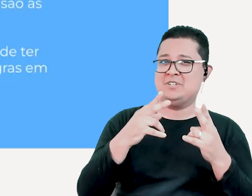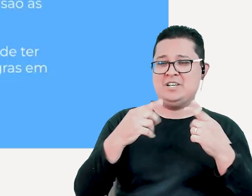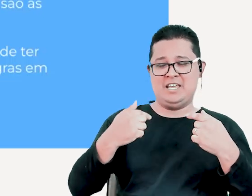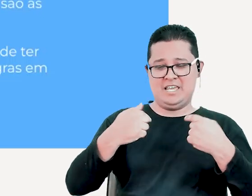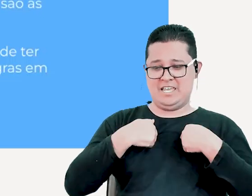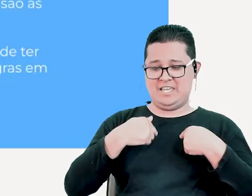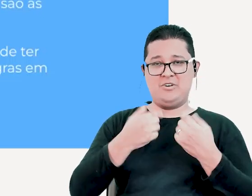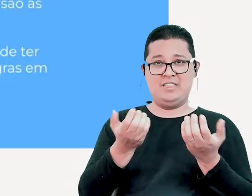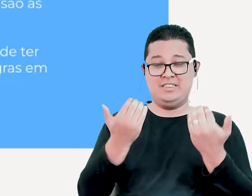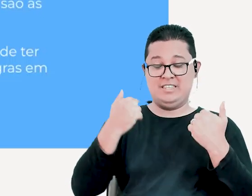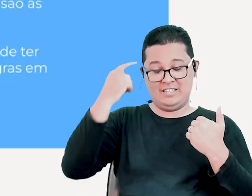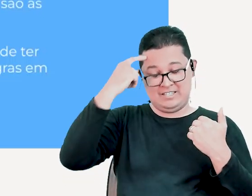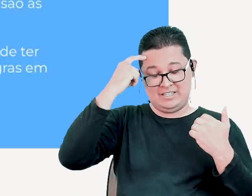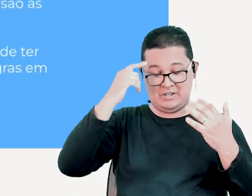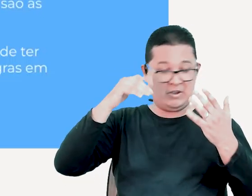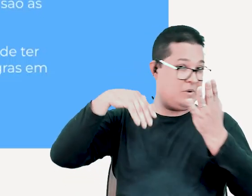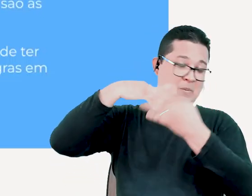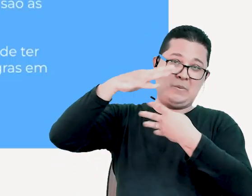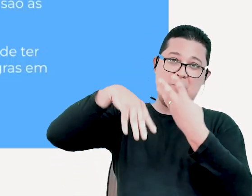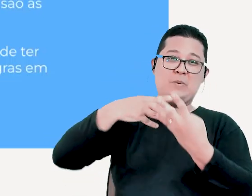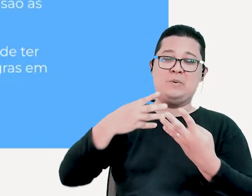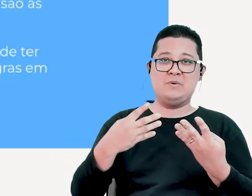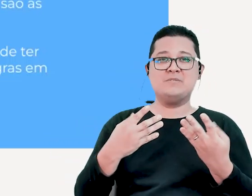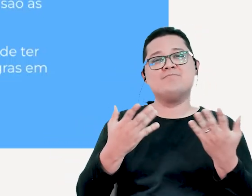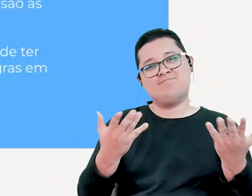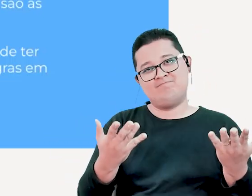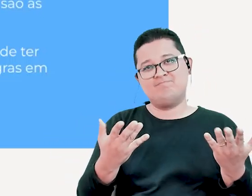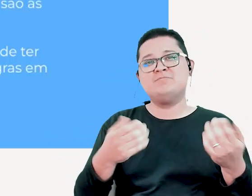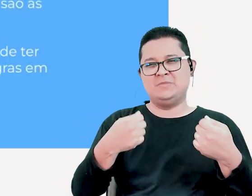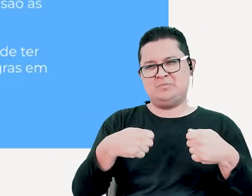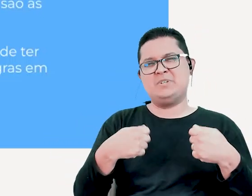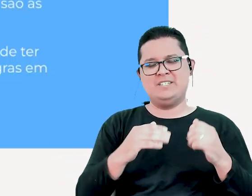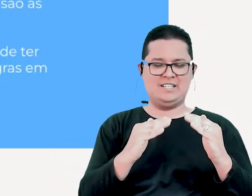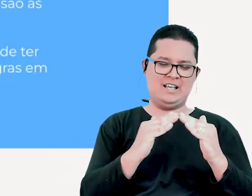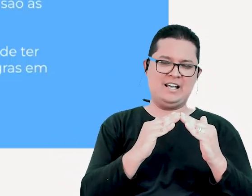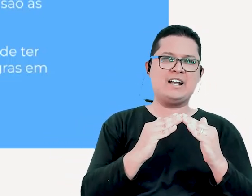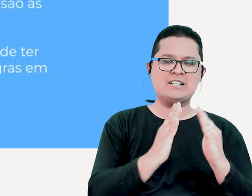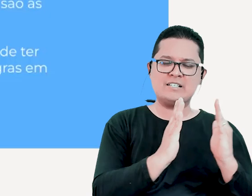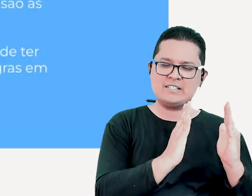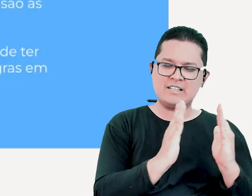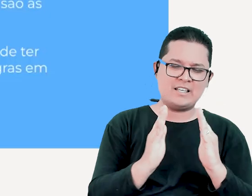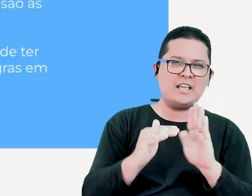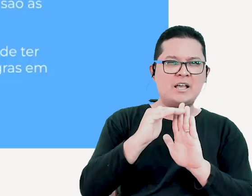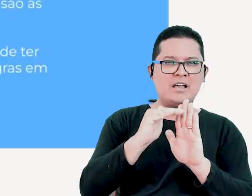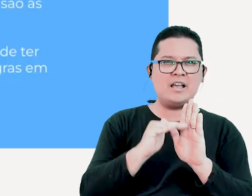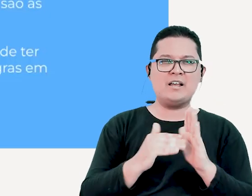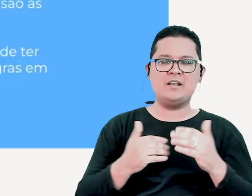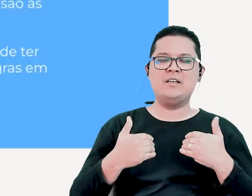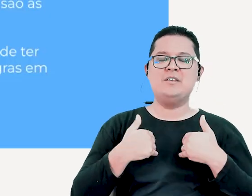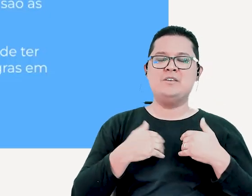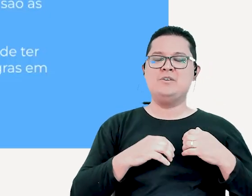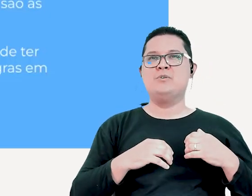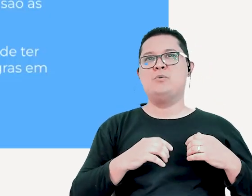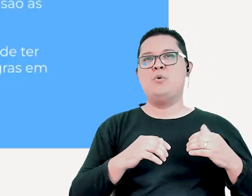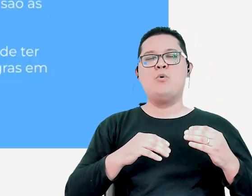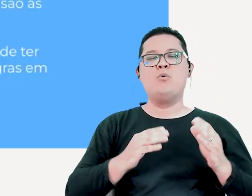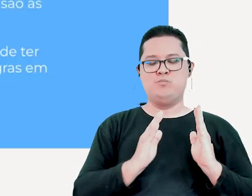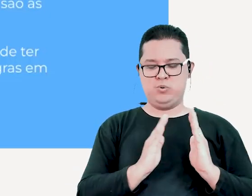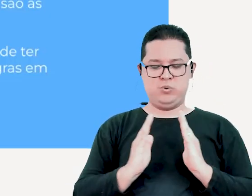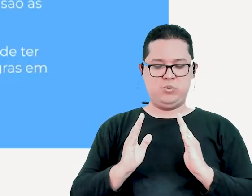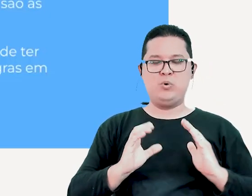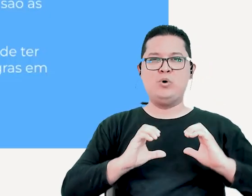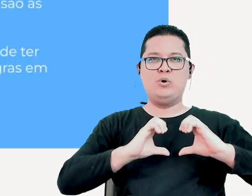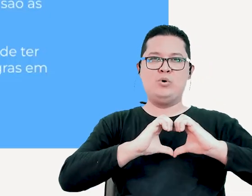pouco caótico. Então, é sempre bom ter uma casa organizada, dá uma paz no coração. E em Content Ops não pode